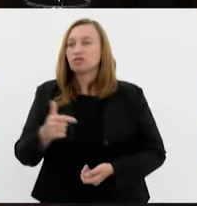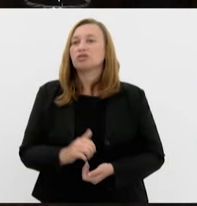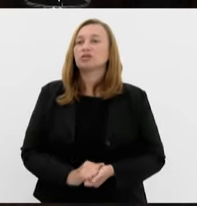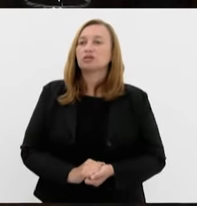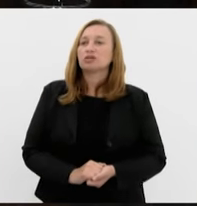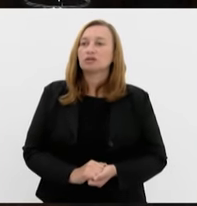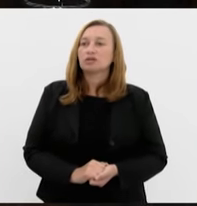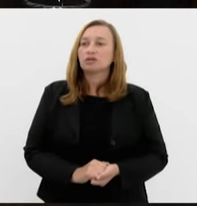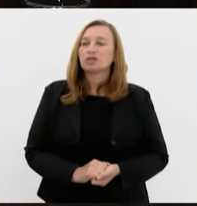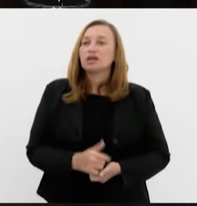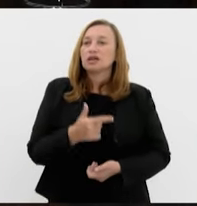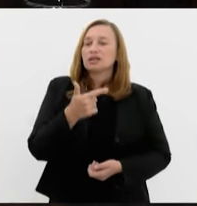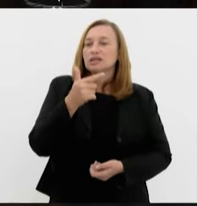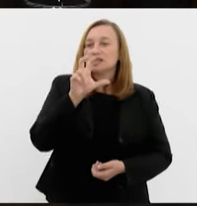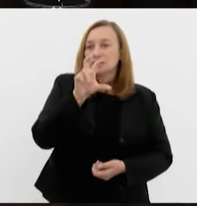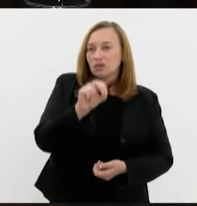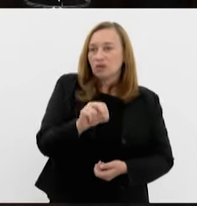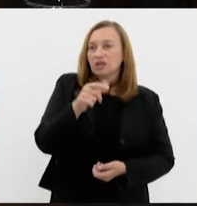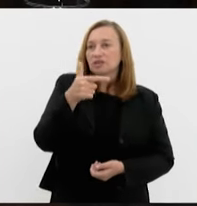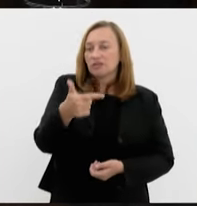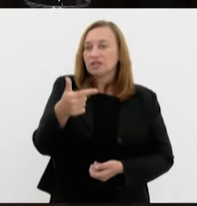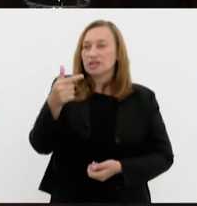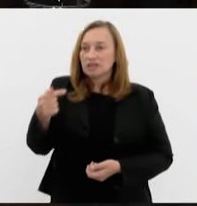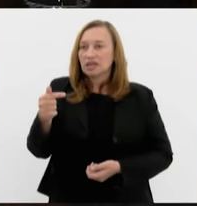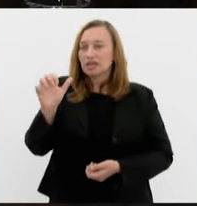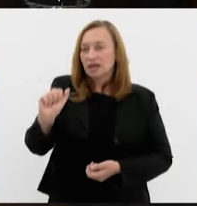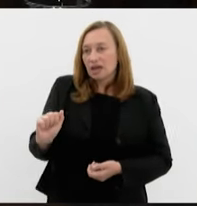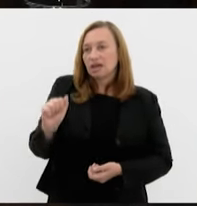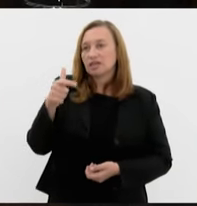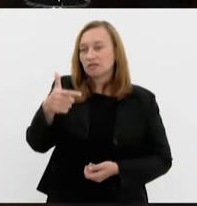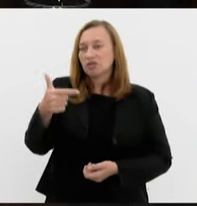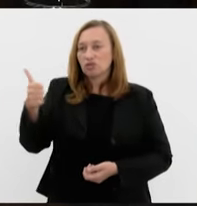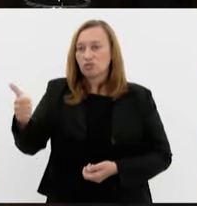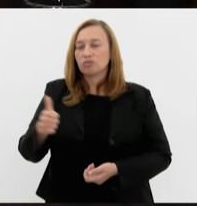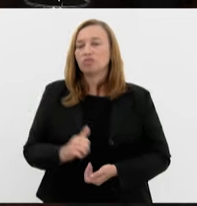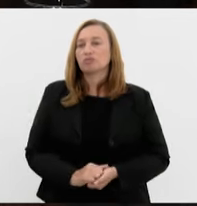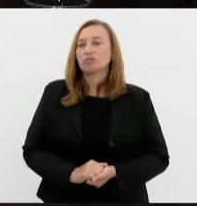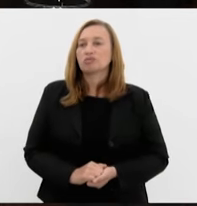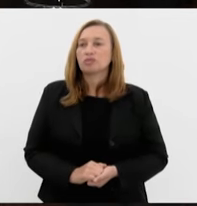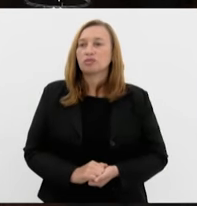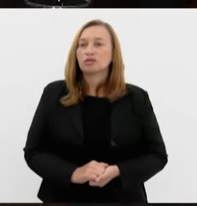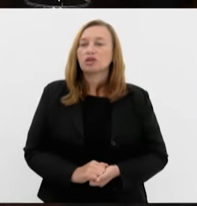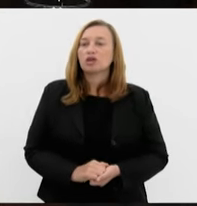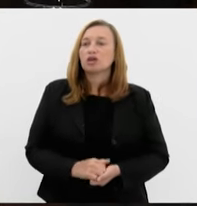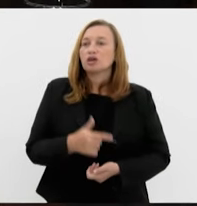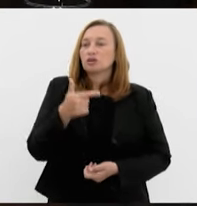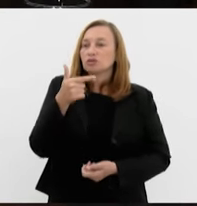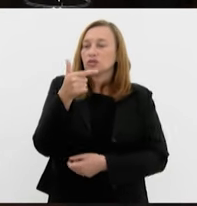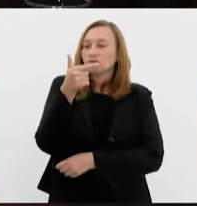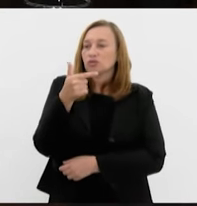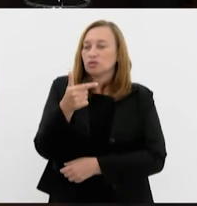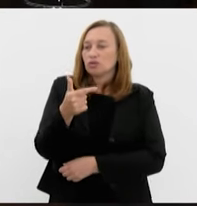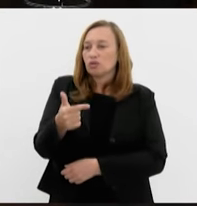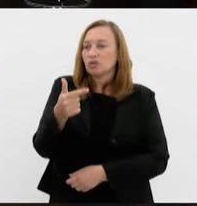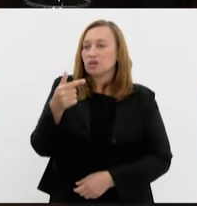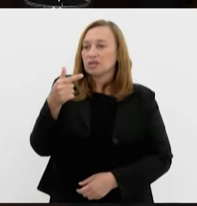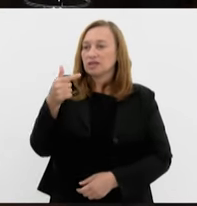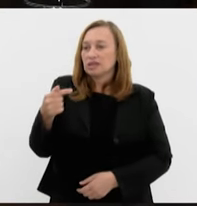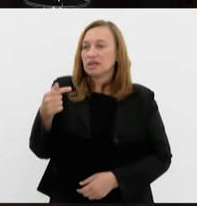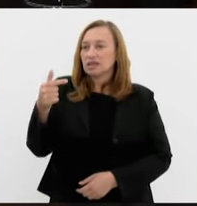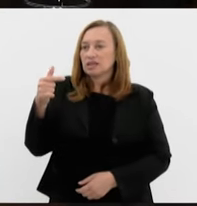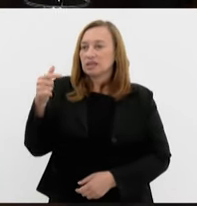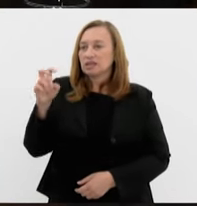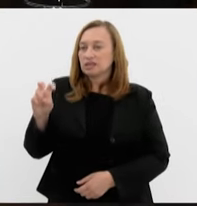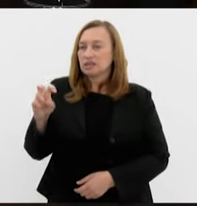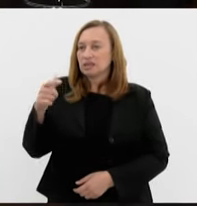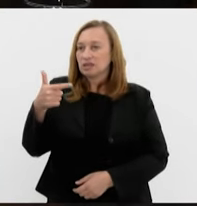de2022 5027 a de 21 275 de 23 da